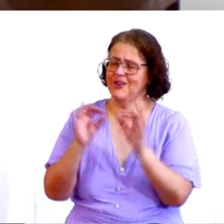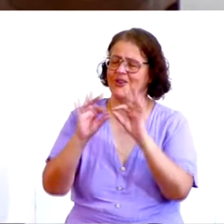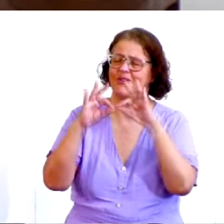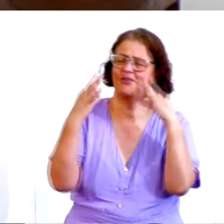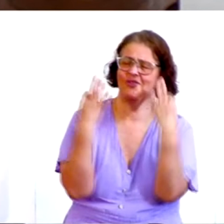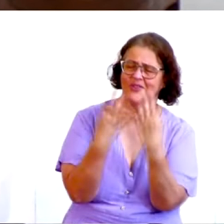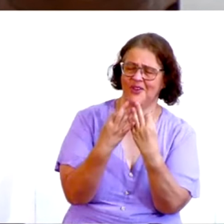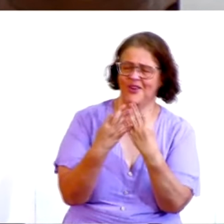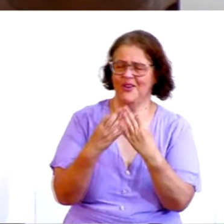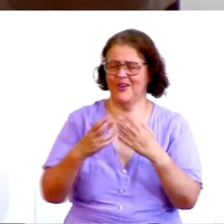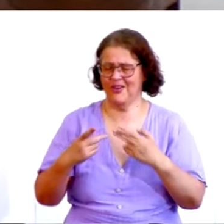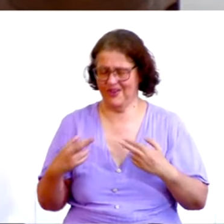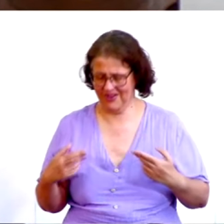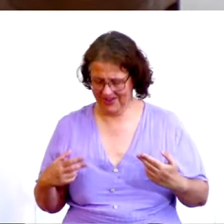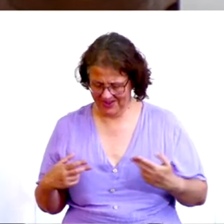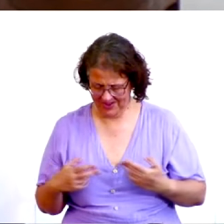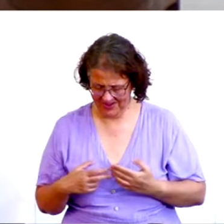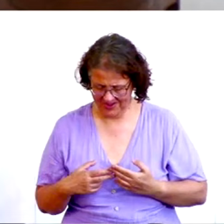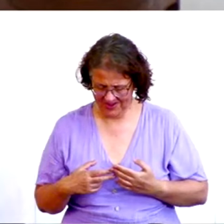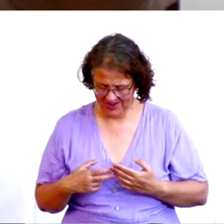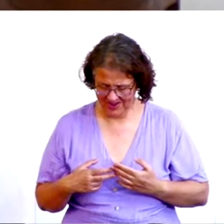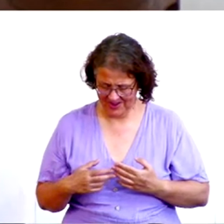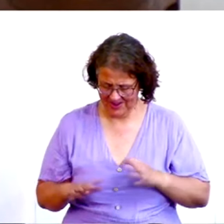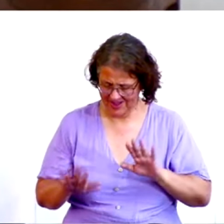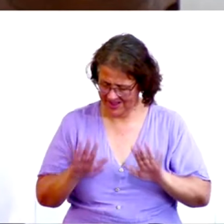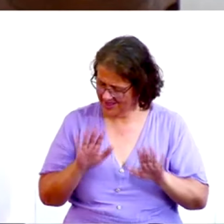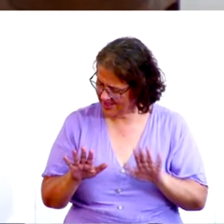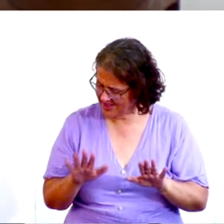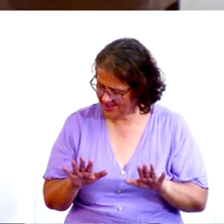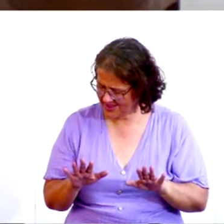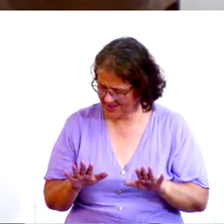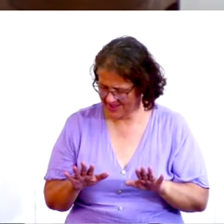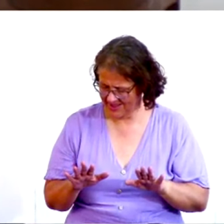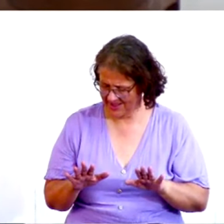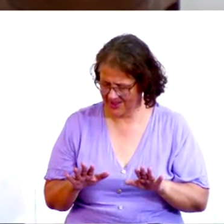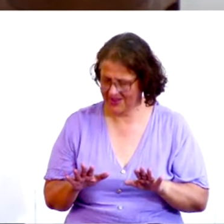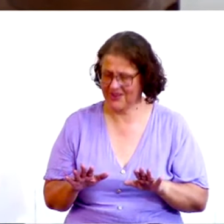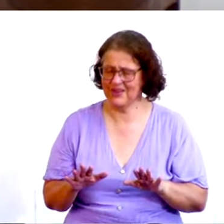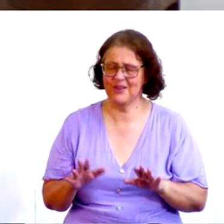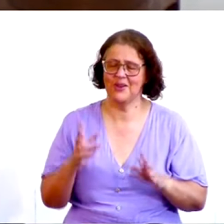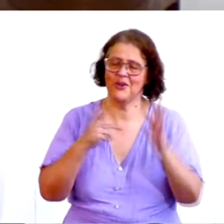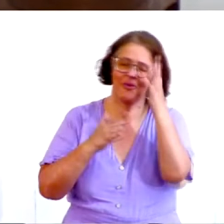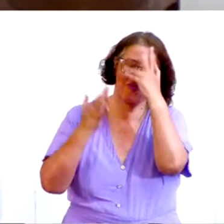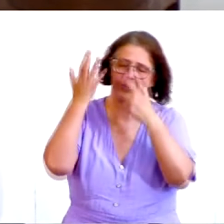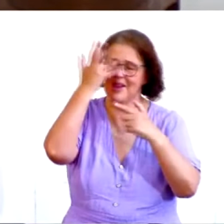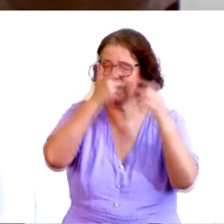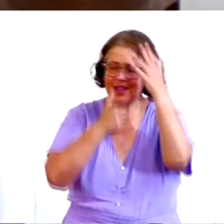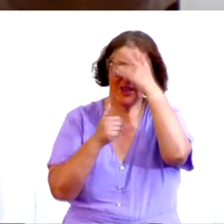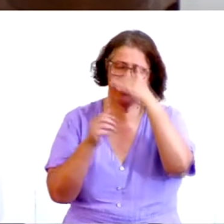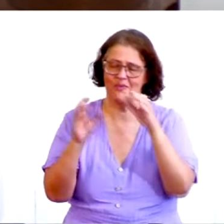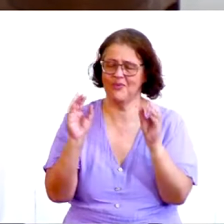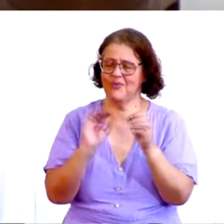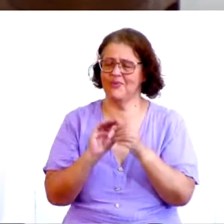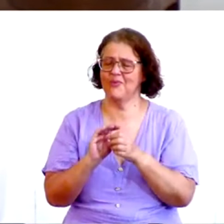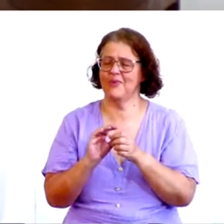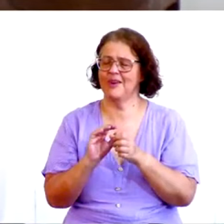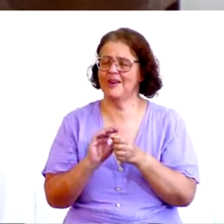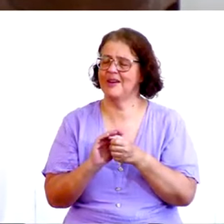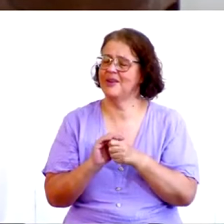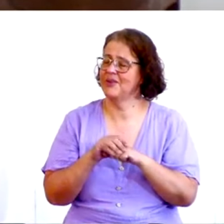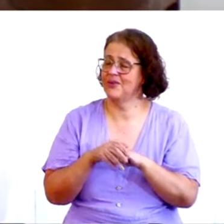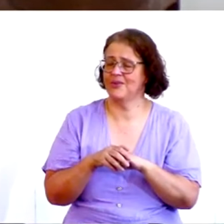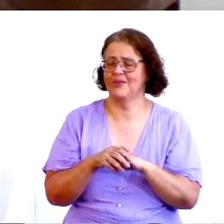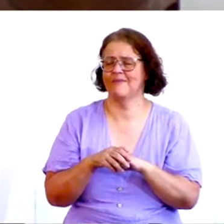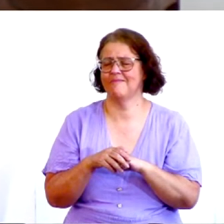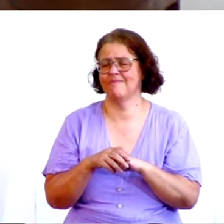dados uma palavra senhor talvez será uma belíssima noite do próximo sábado mas já pensou senhor